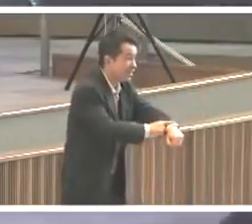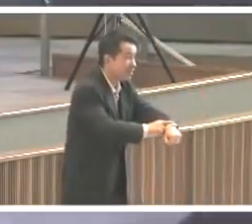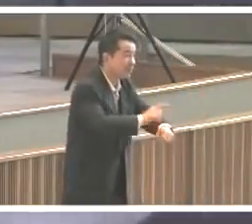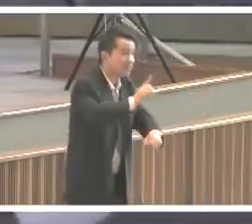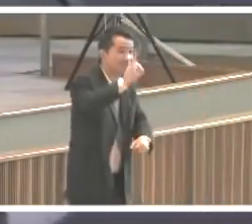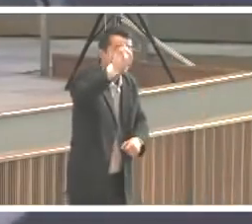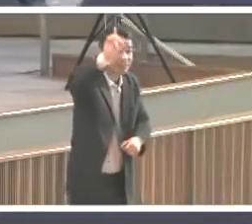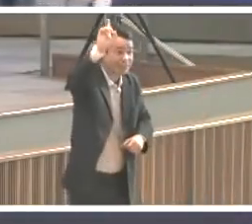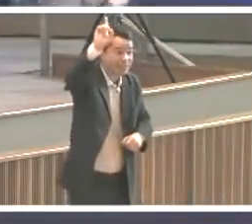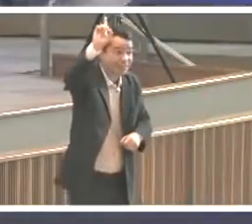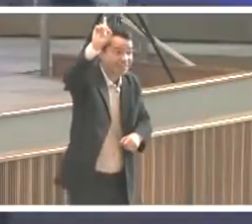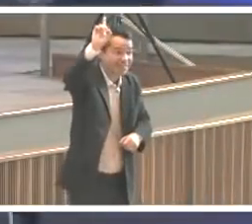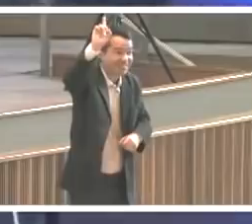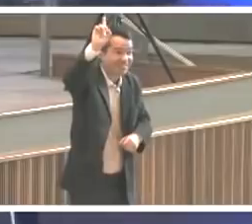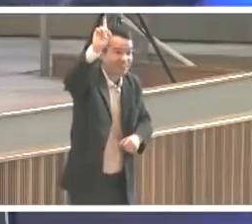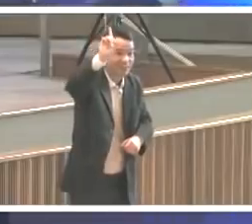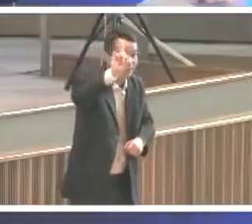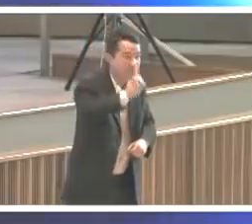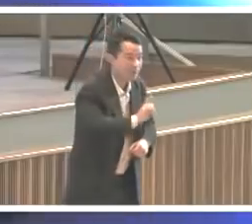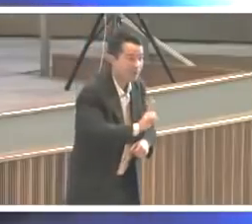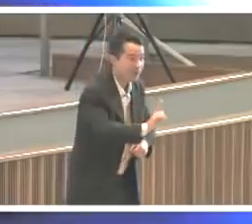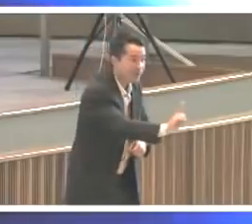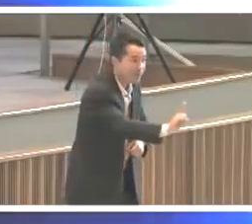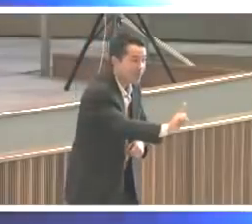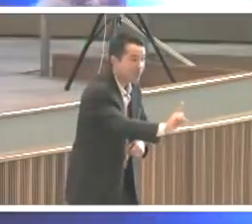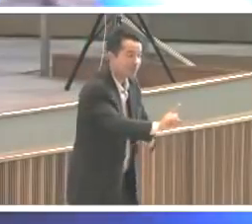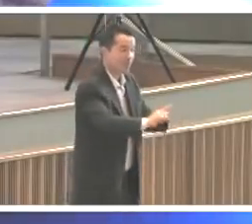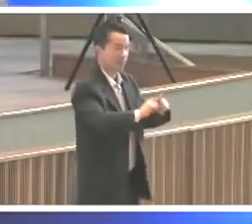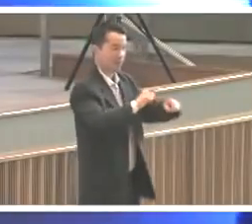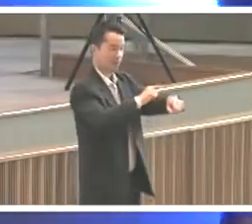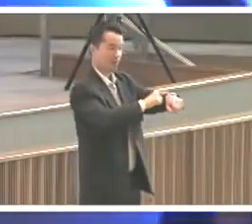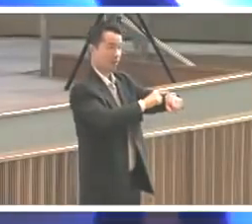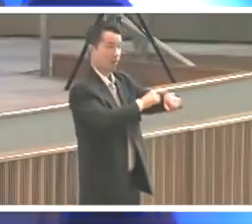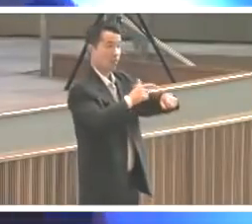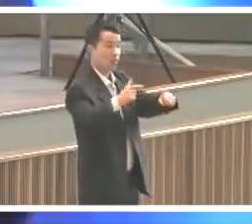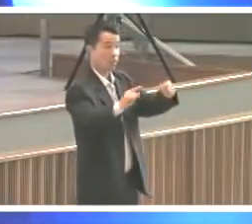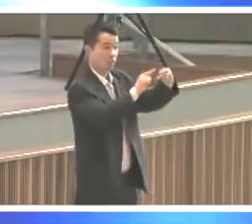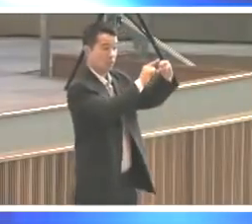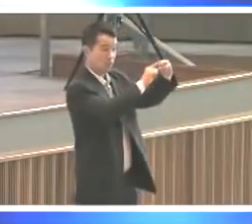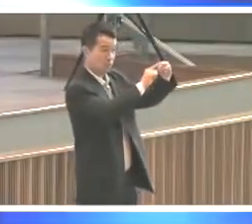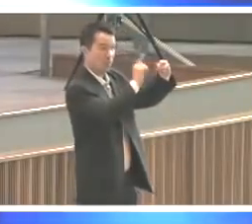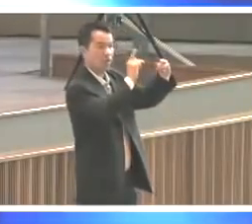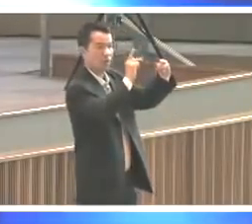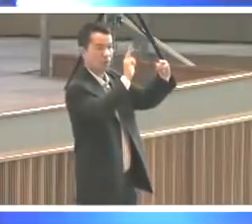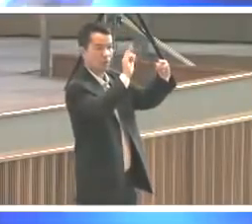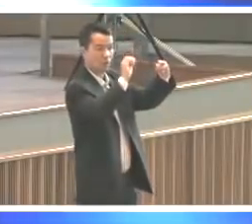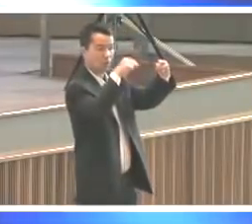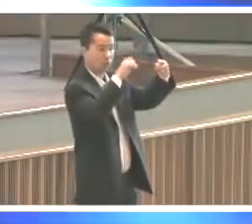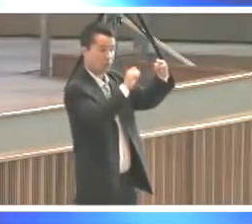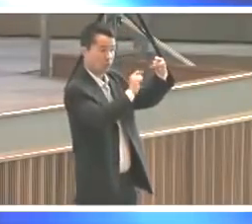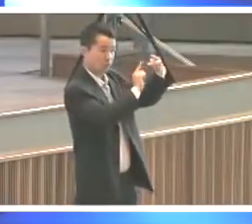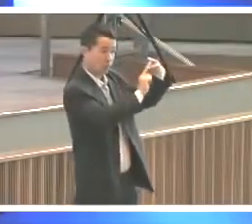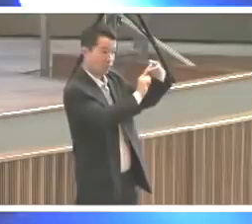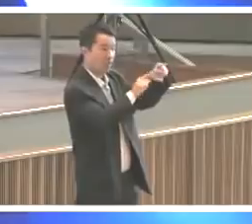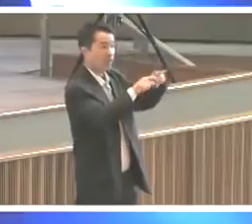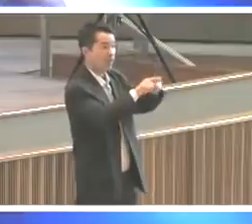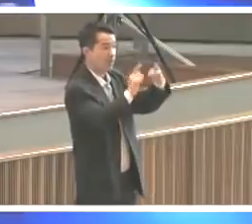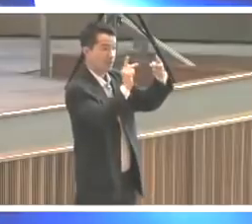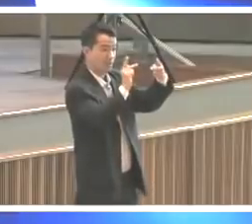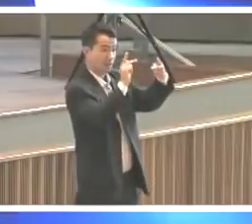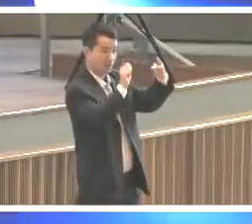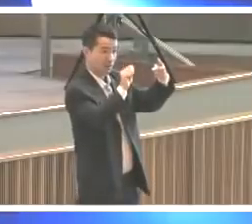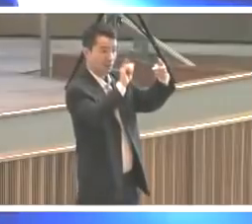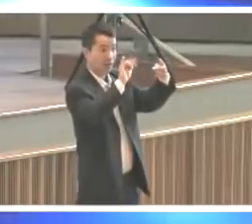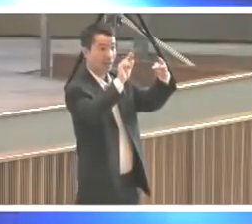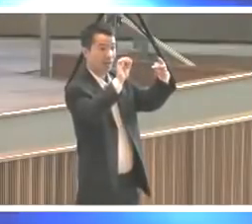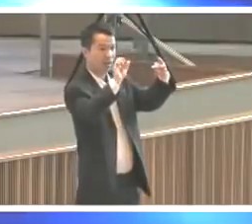entrando naquilo que é uma outra palavrinha grega que vai definir tempo, que é o kairos. O